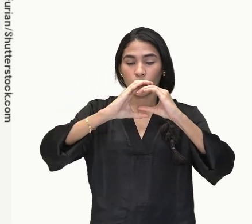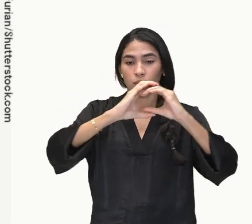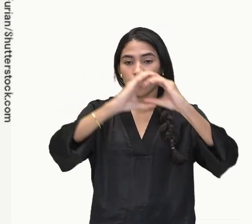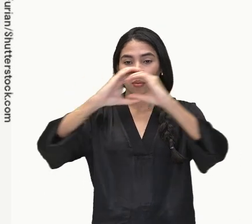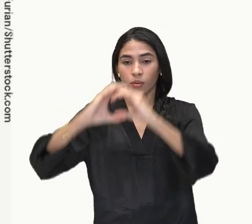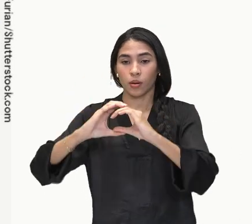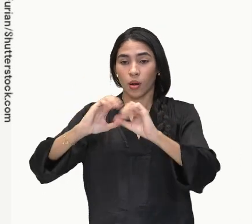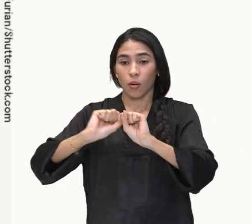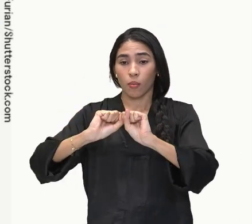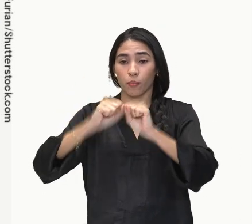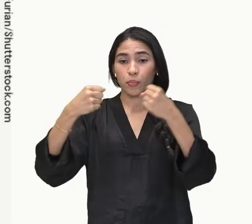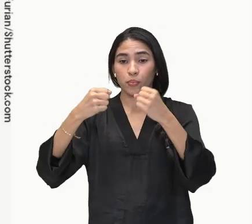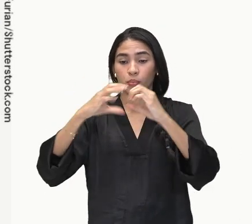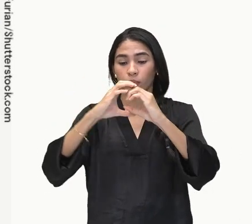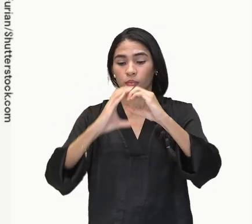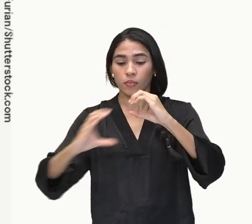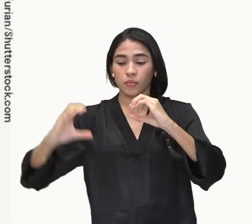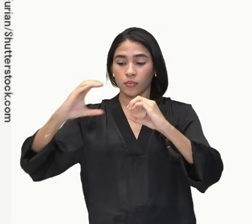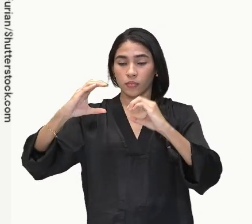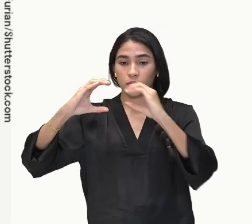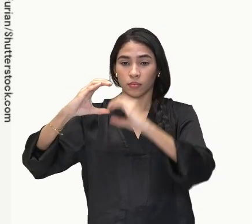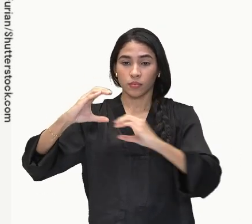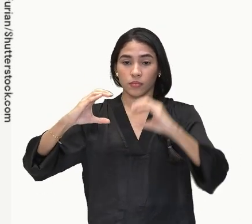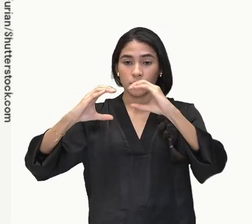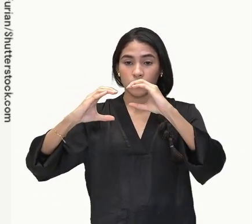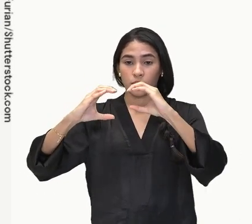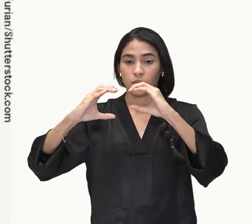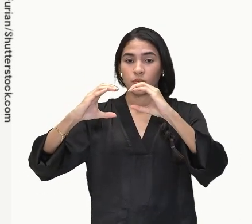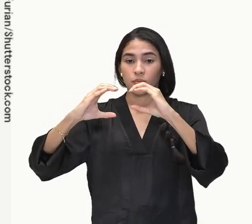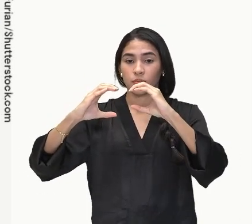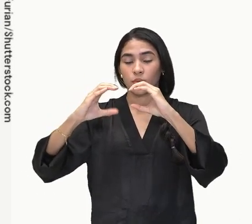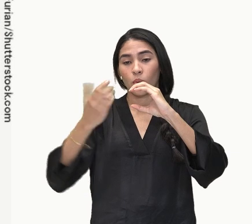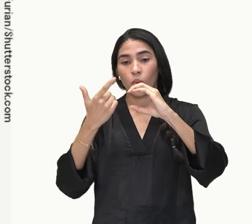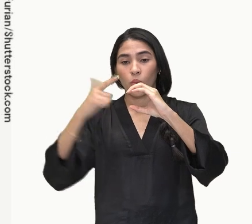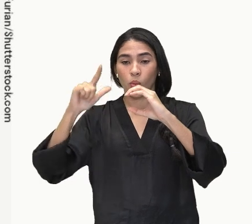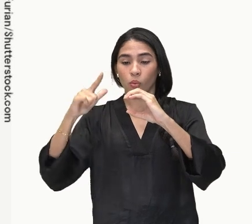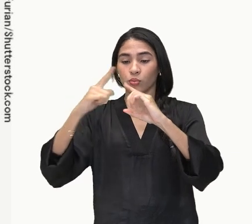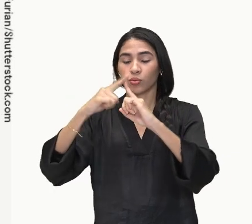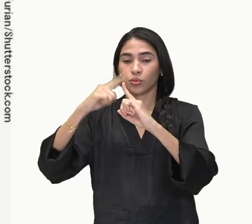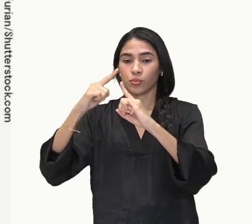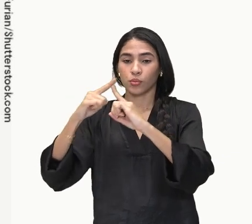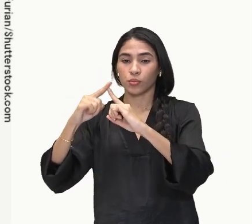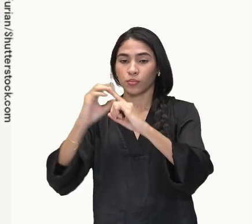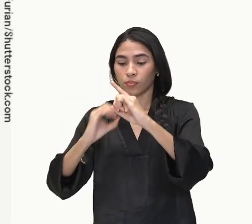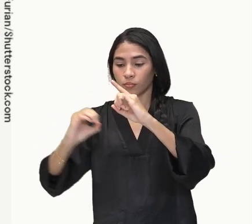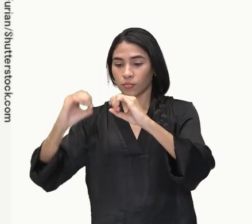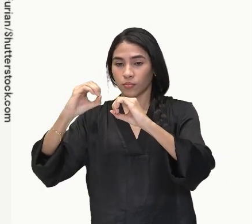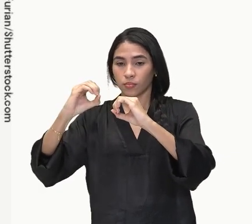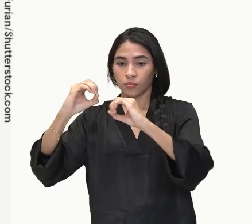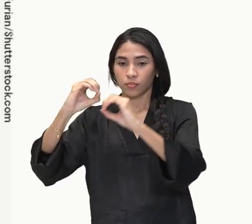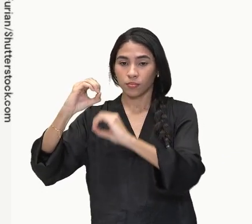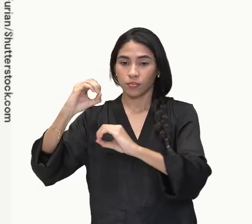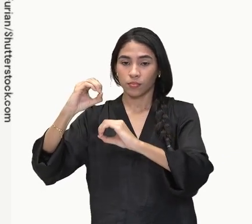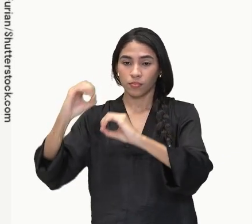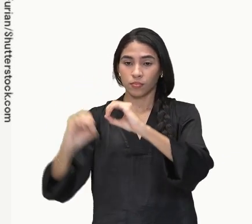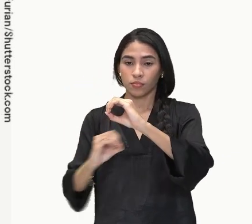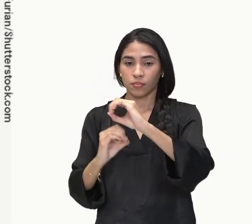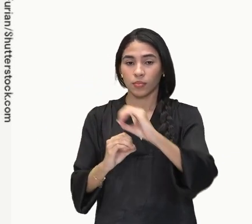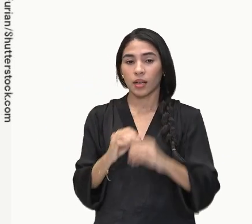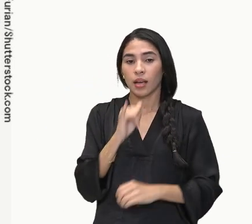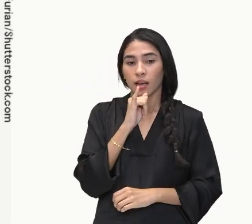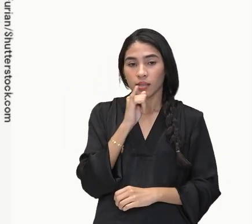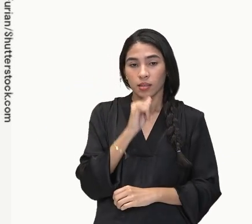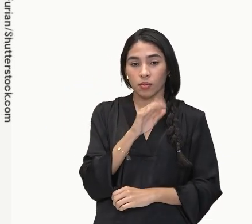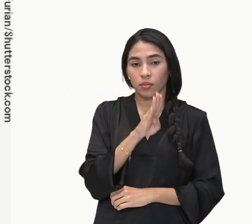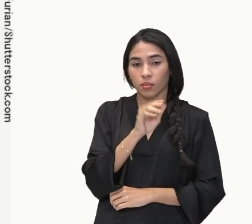aí, quando ele se divide, ele vai se dividindo formando outros átomos, como, por exemplo, o átomo de